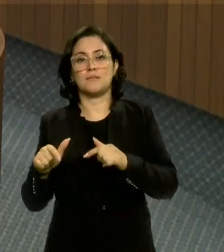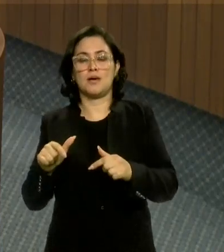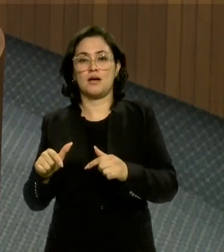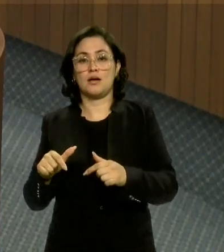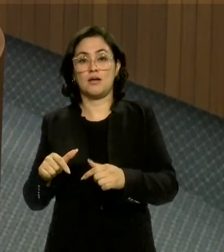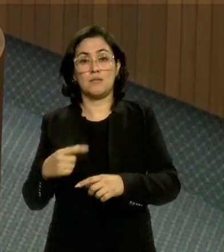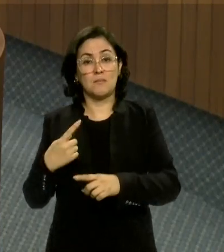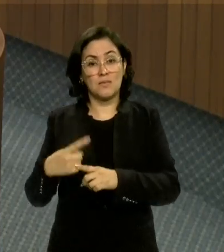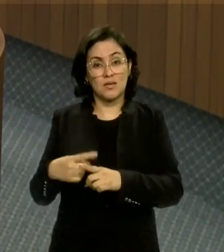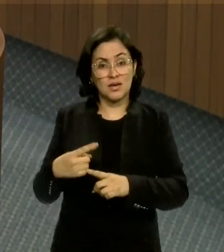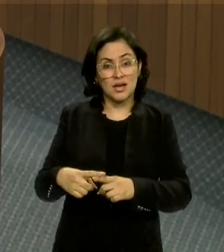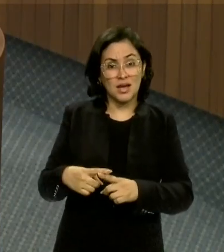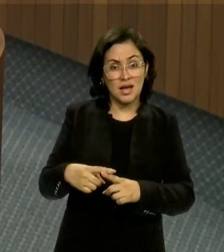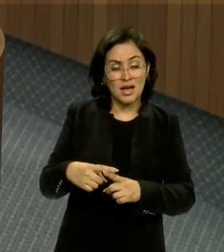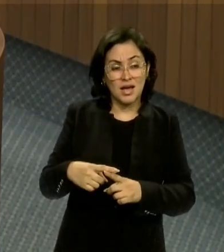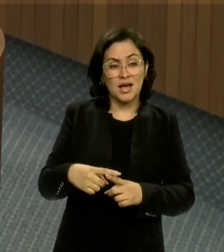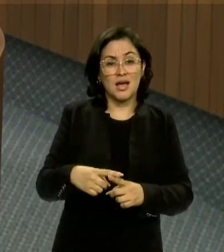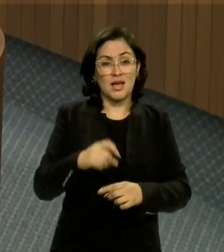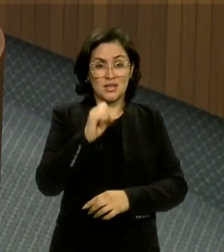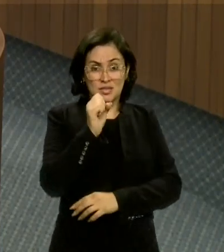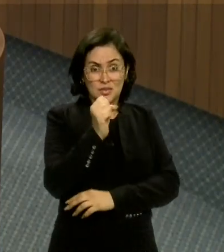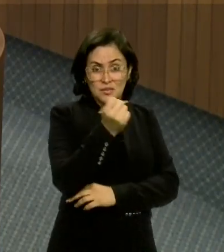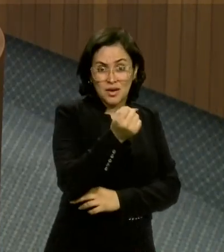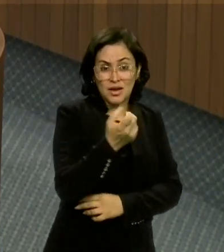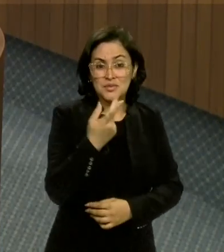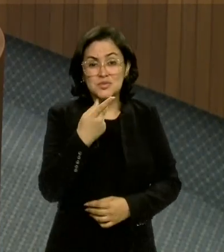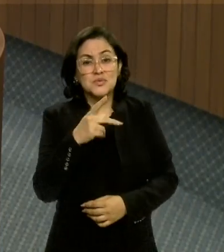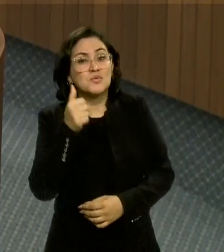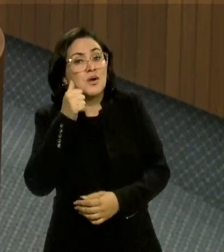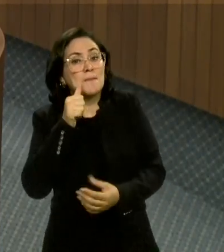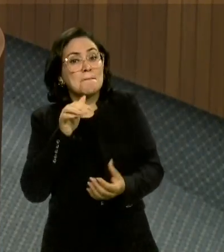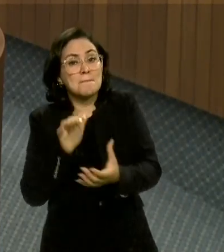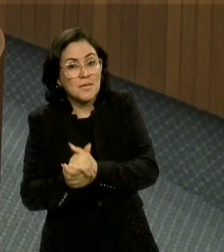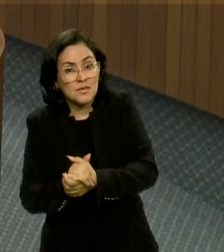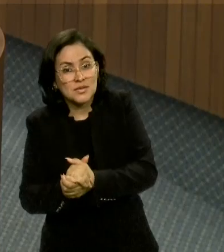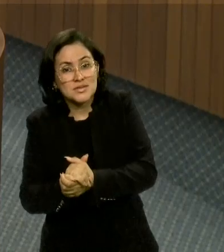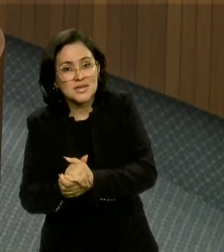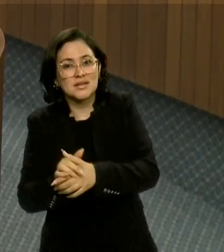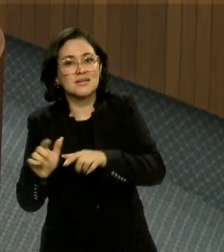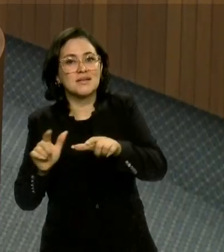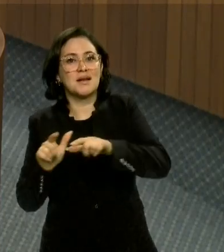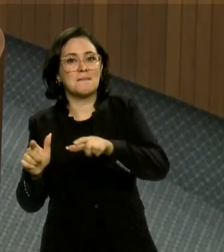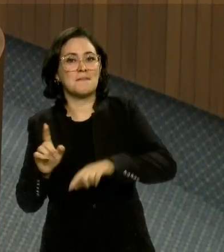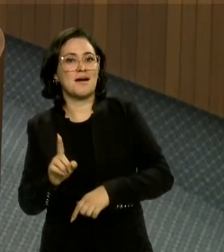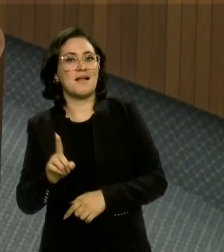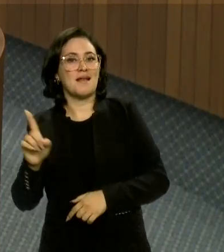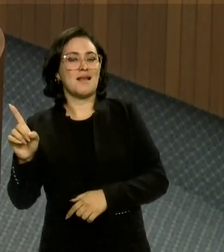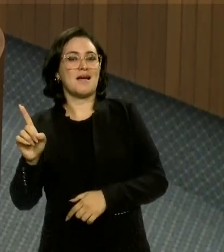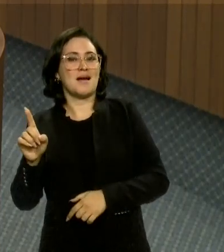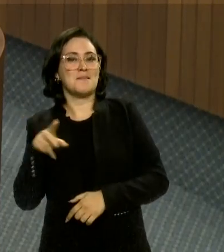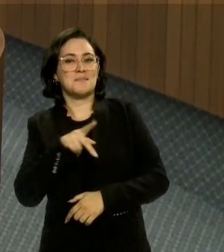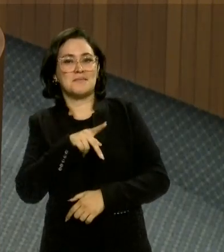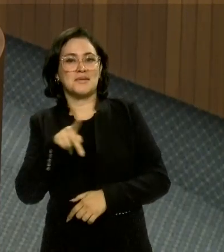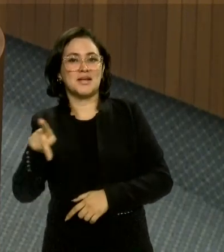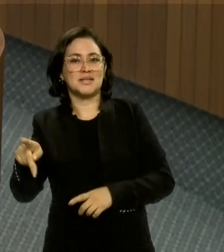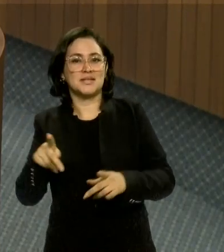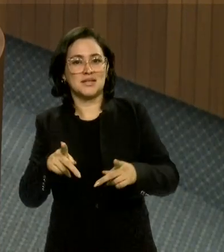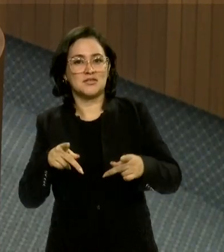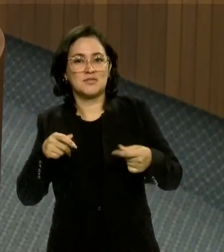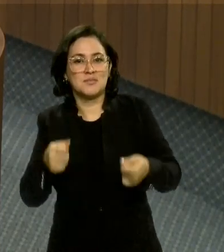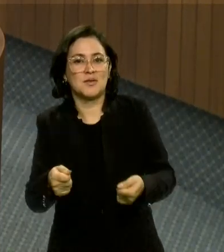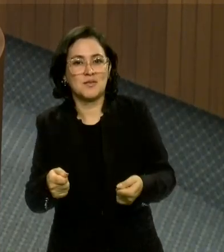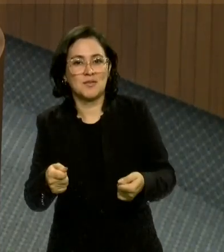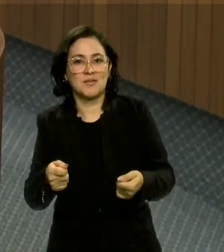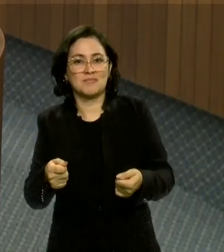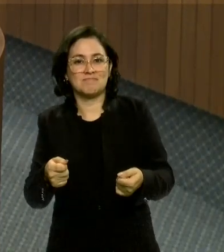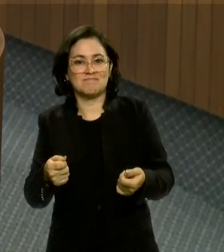espaço político. E como gestora tem que ser criticada. Vê se eu falo alguma coisa aqui da Graziella. Não,